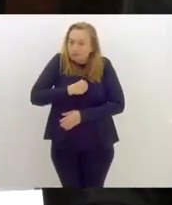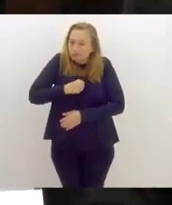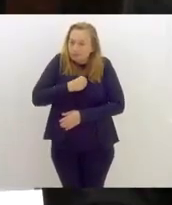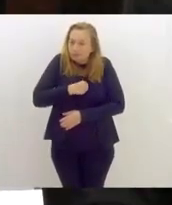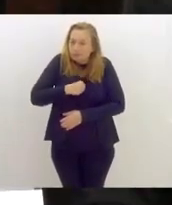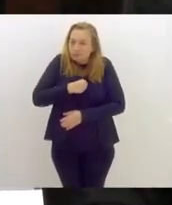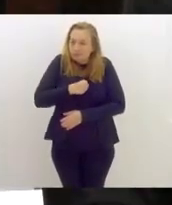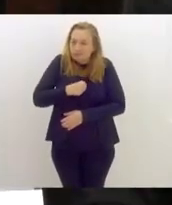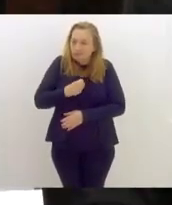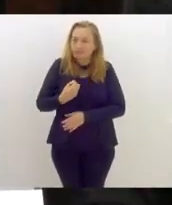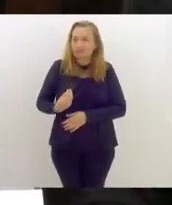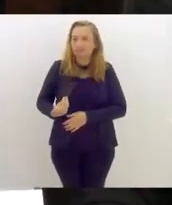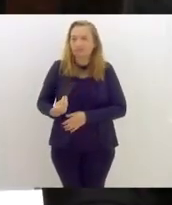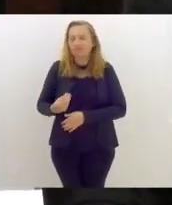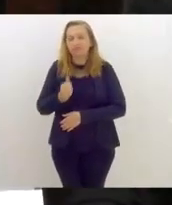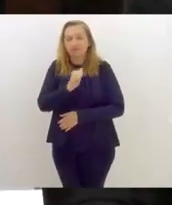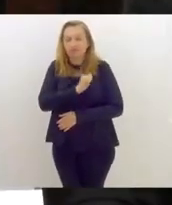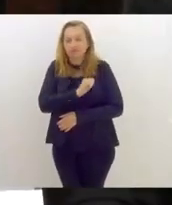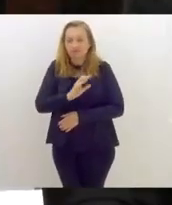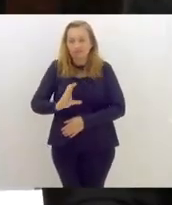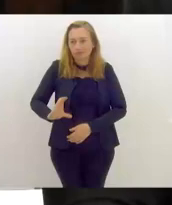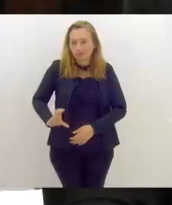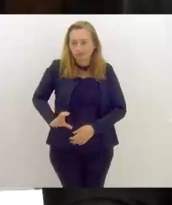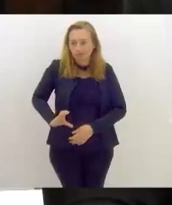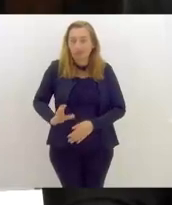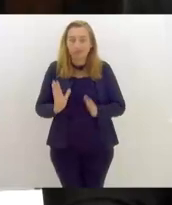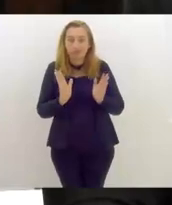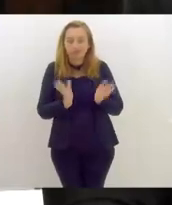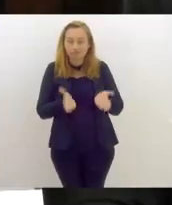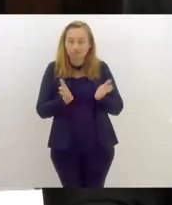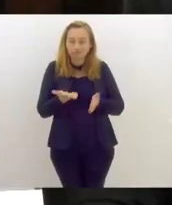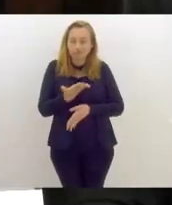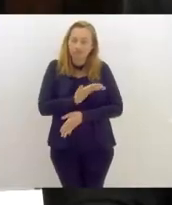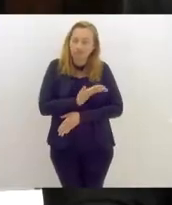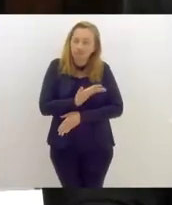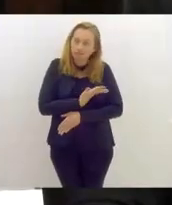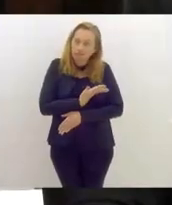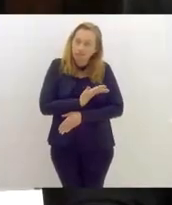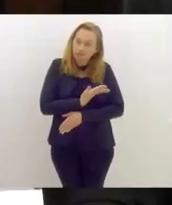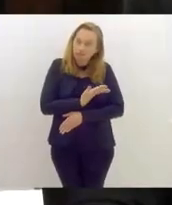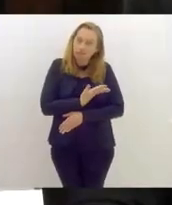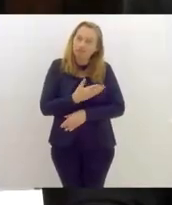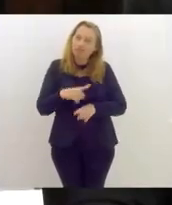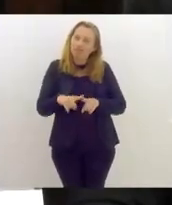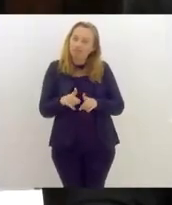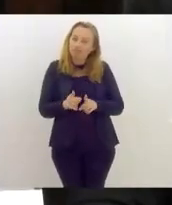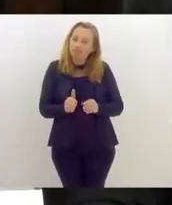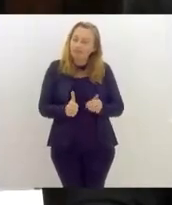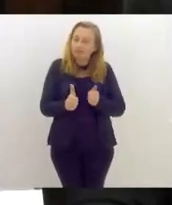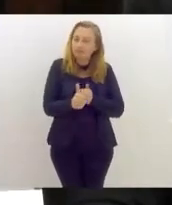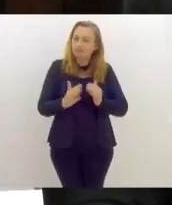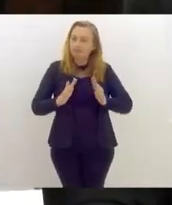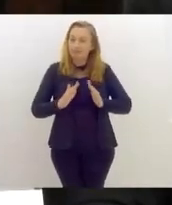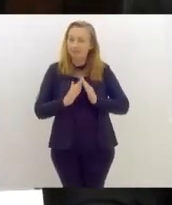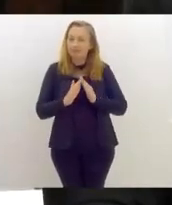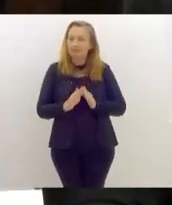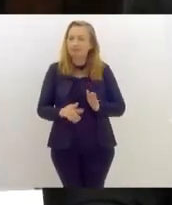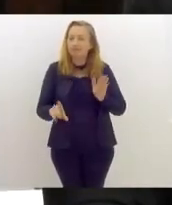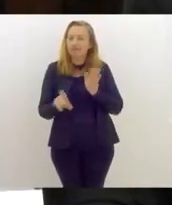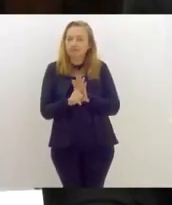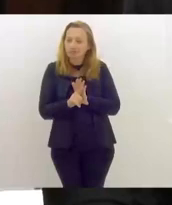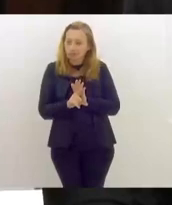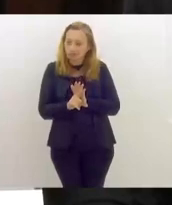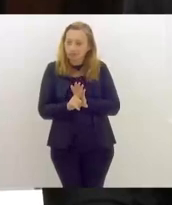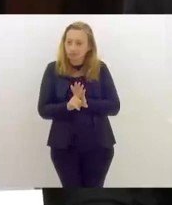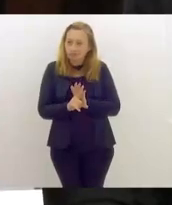presença do presidente André Ceciliano que hoje é nosso companheiro nosso amigo mas a frente dessa casa que é a casa de leis que